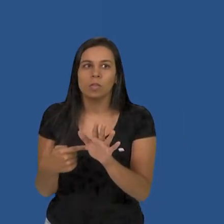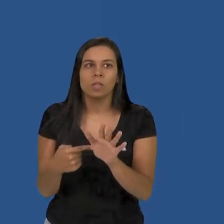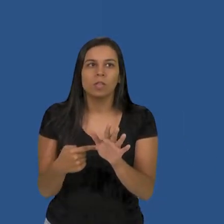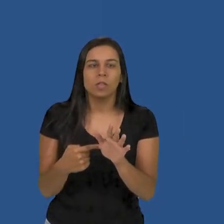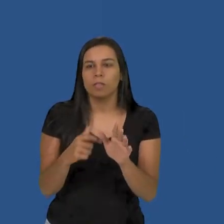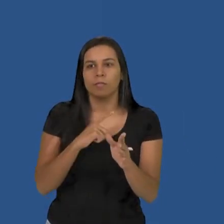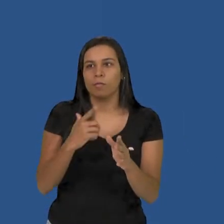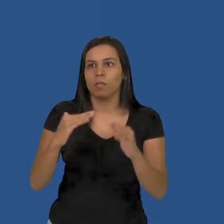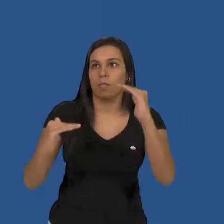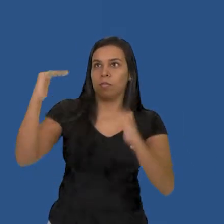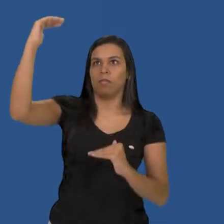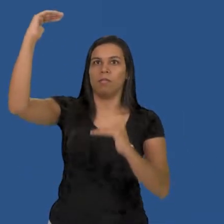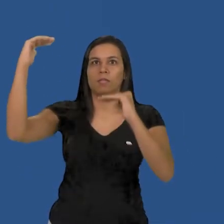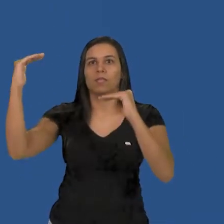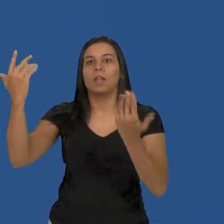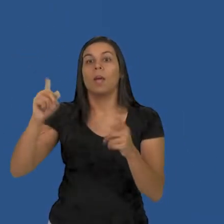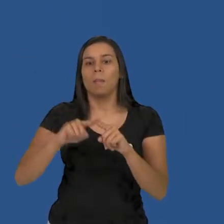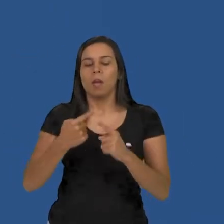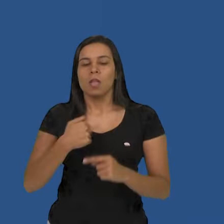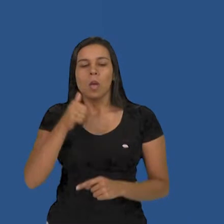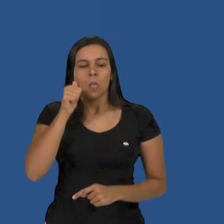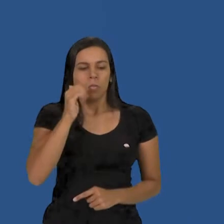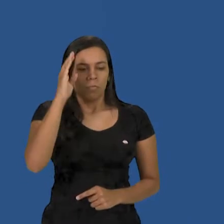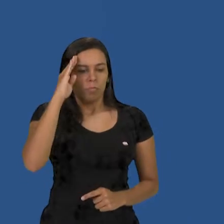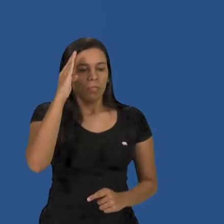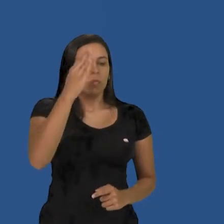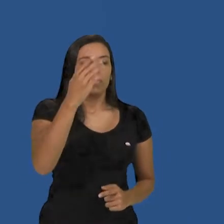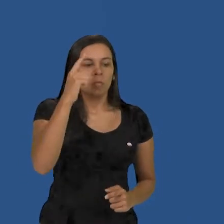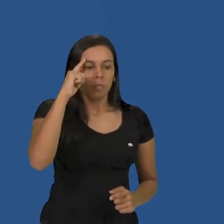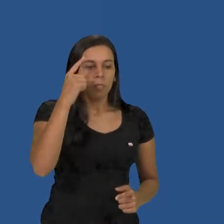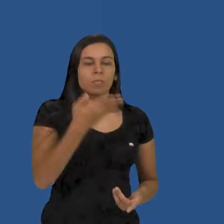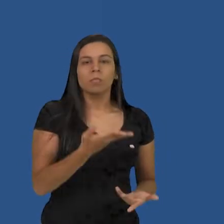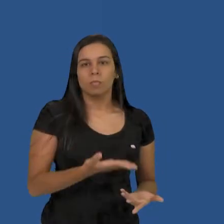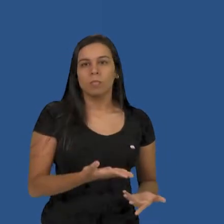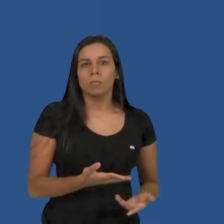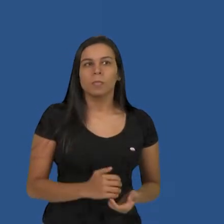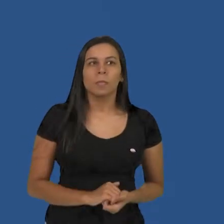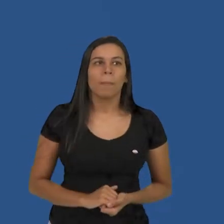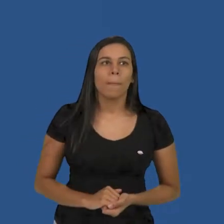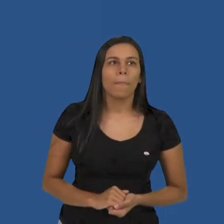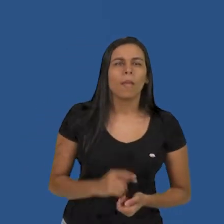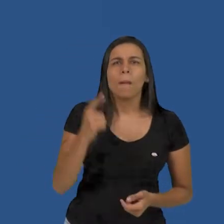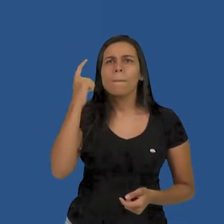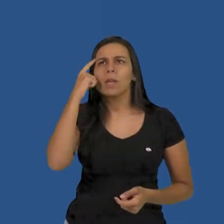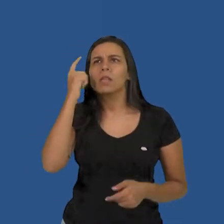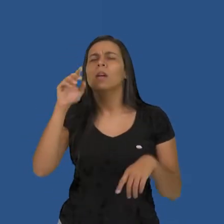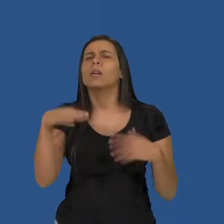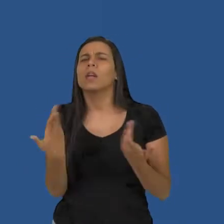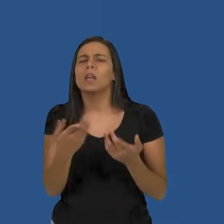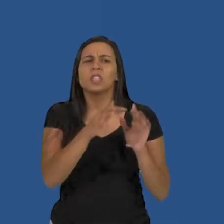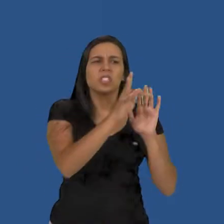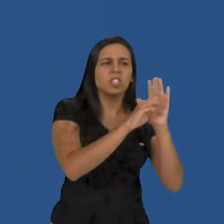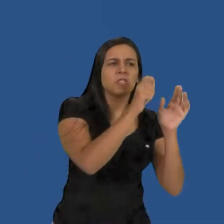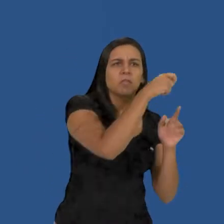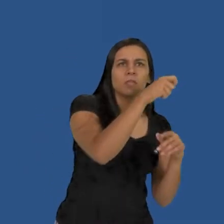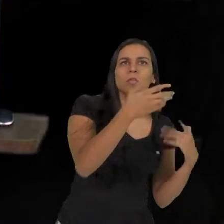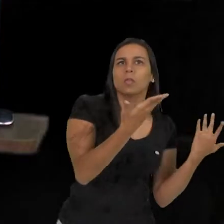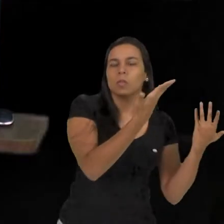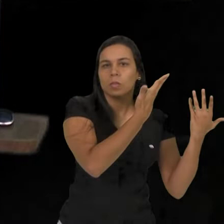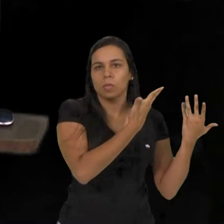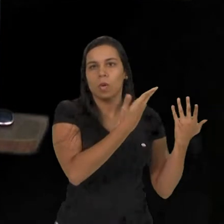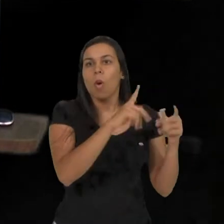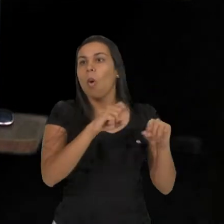mas mostra aqui a autoridade de um em relação à outra. E um texto escrito no quadro. A gente pode pensar, quem escreveu esse texto? Foi a menina aqui ou foi a